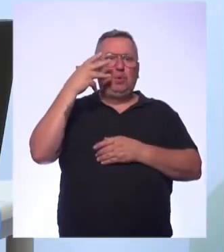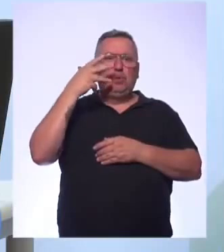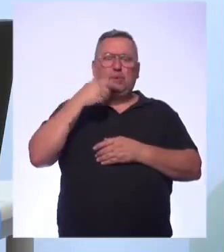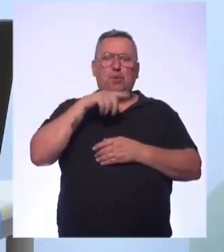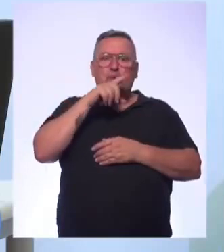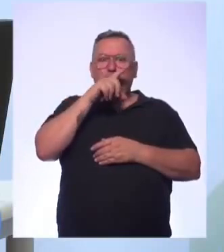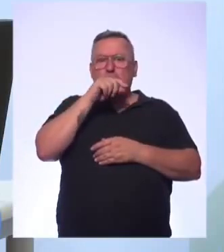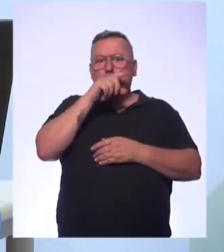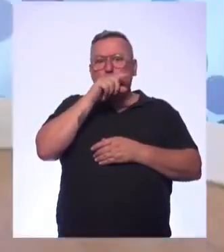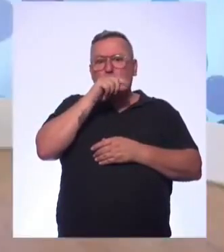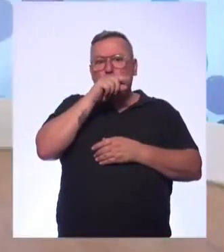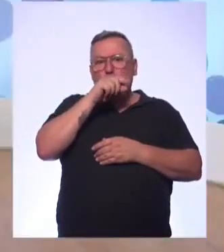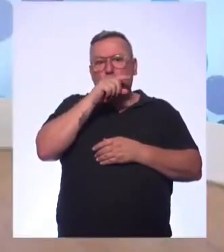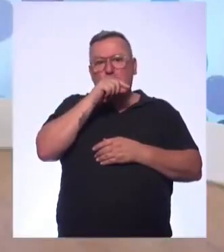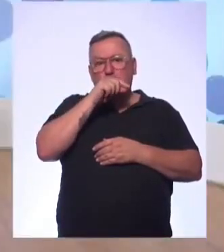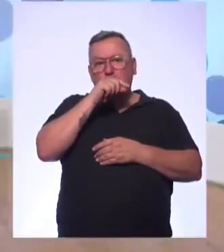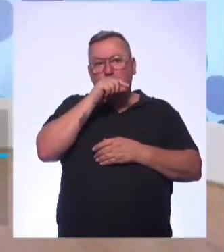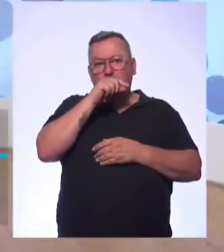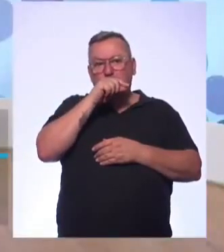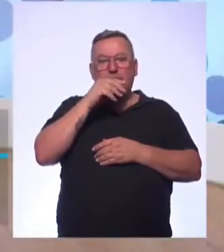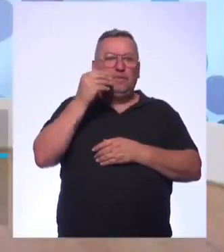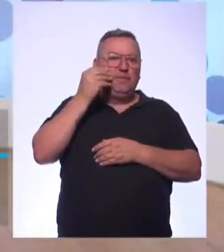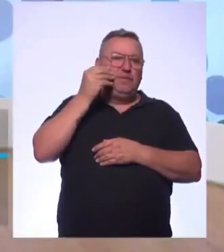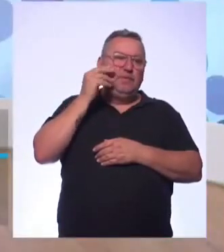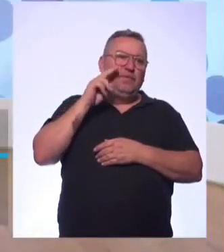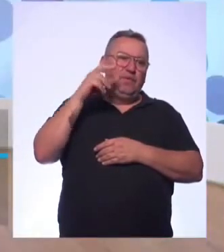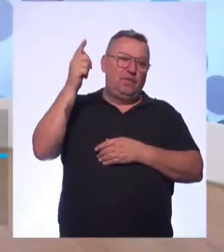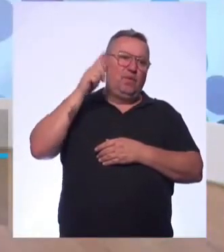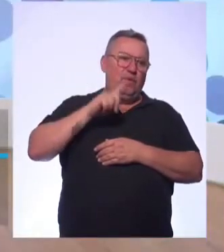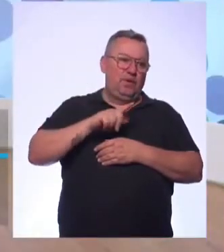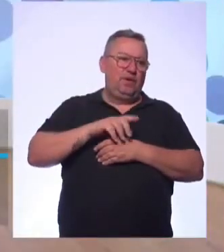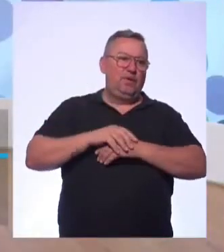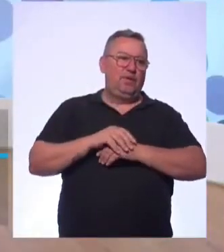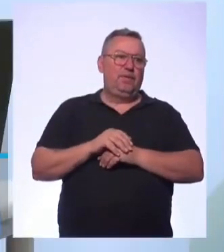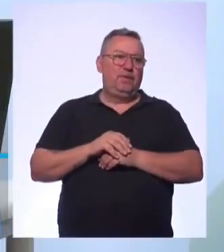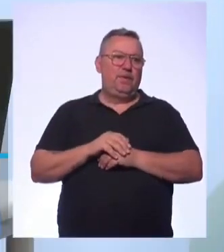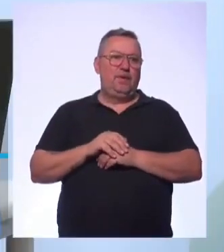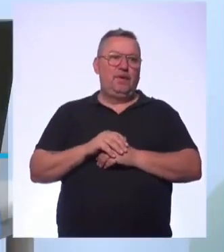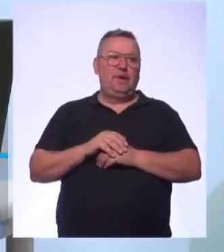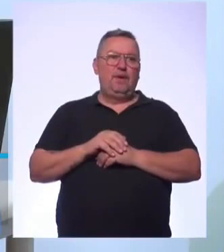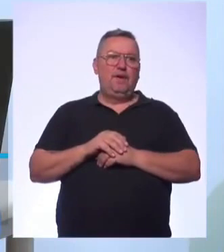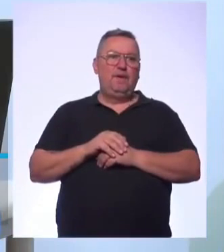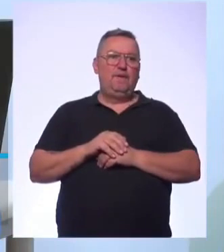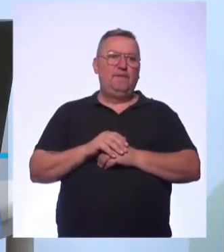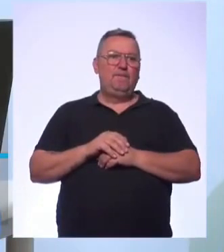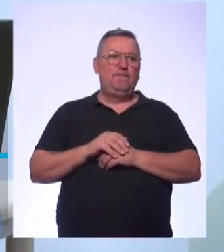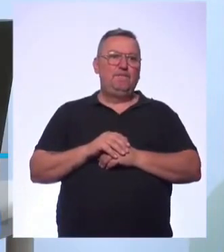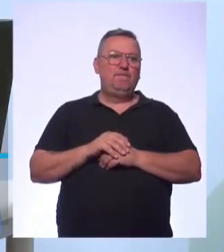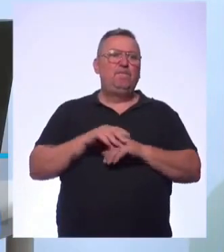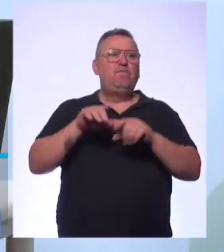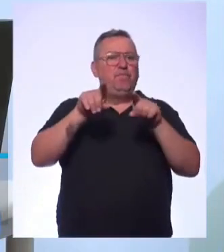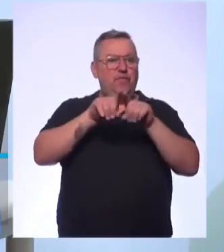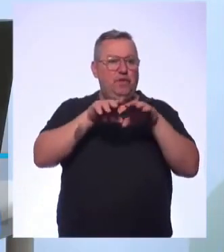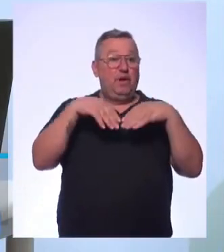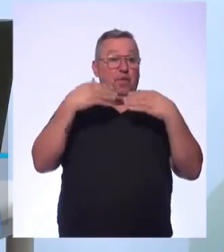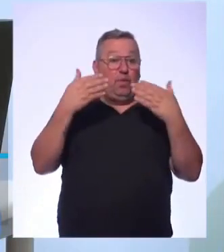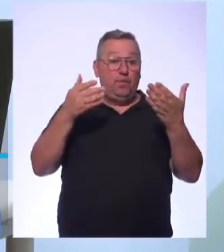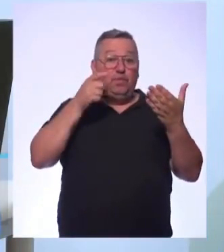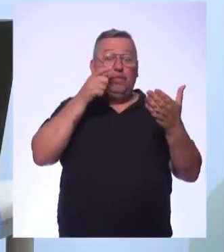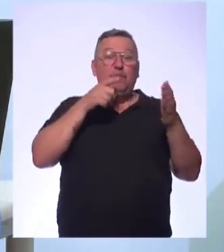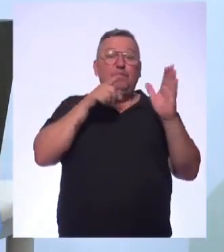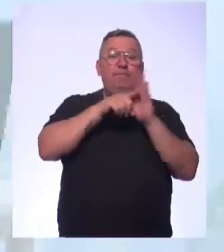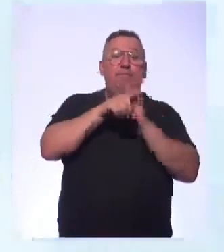passarinho, Andréia. Que bonitinho. E eu tô tentando ver se eu consigo colocar. Tô tentando ver se eu consigo colocar. Então, vamos lá para